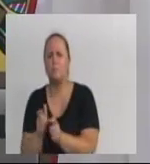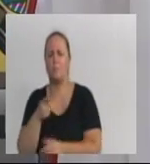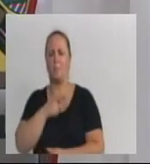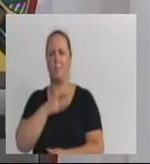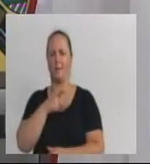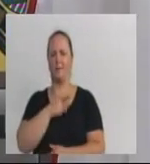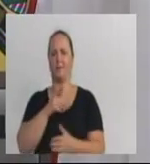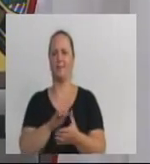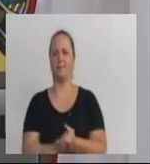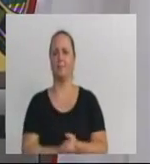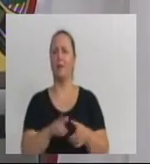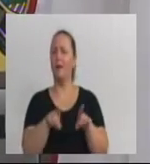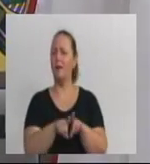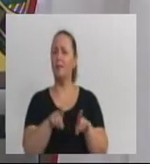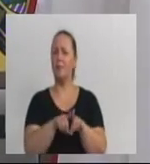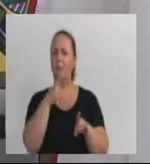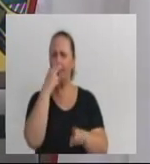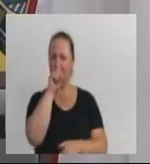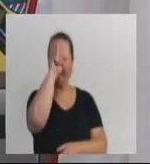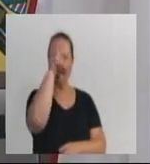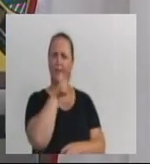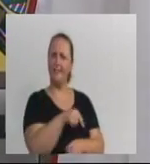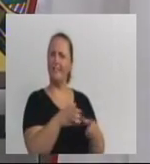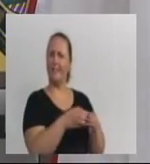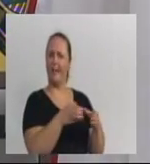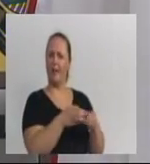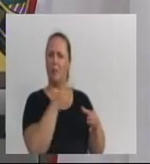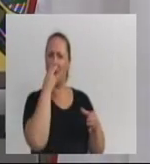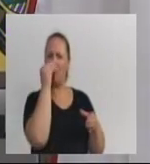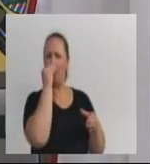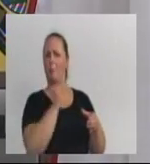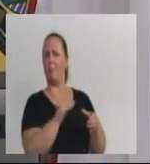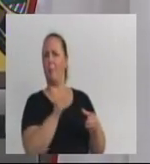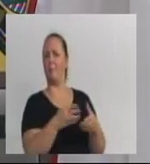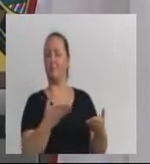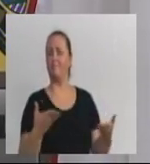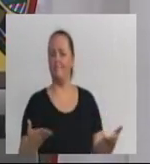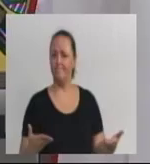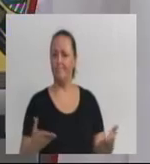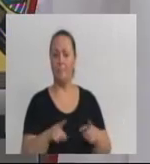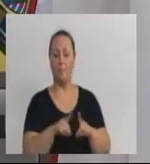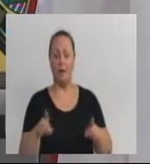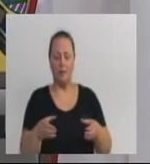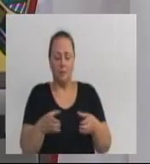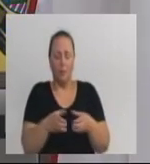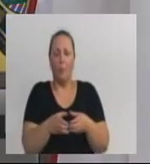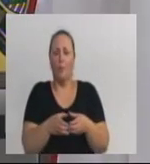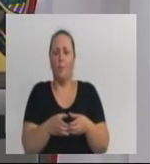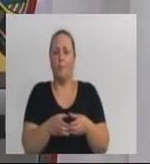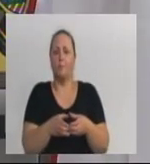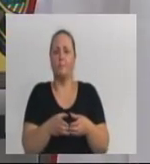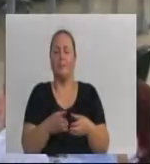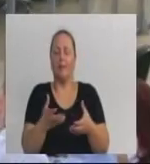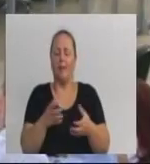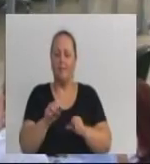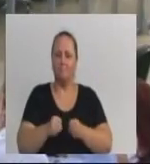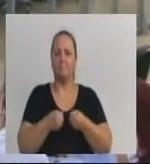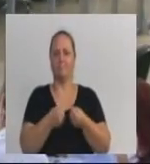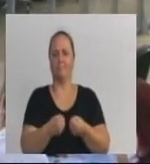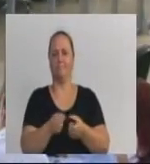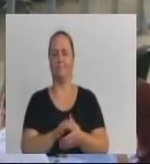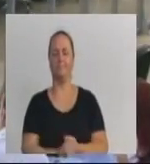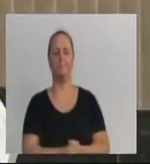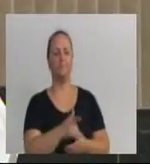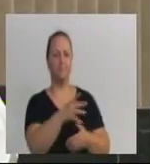ideias que os partidos políticos têm quando o candidato que somos a defendemos. Eu concedo uma parte. Com a palavra em a parte,